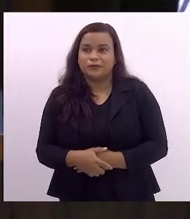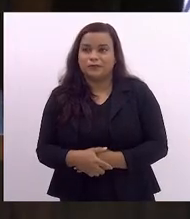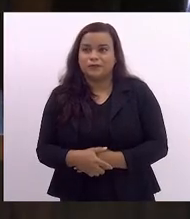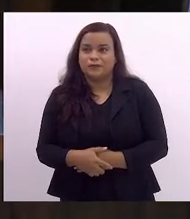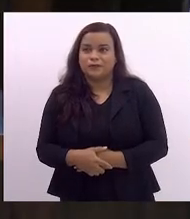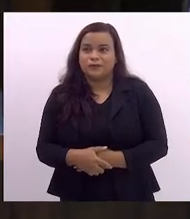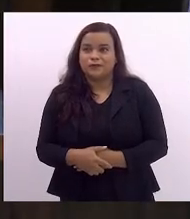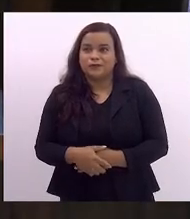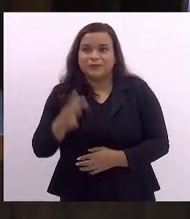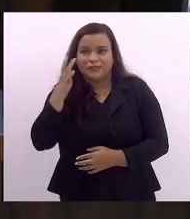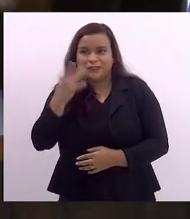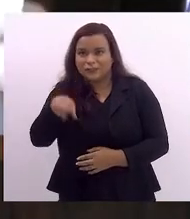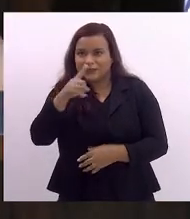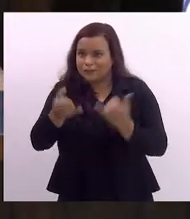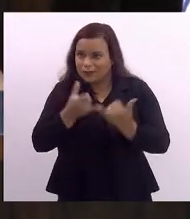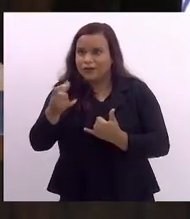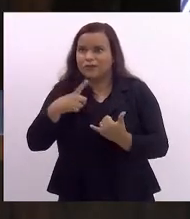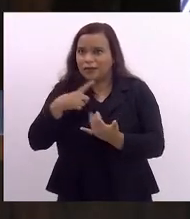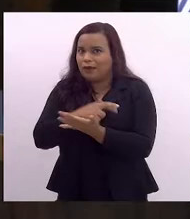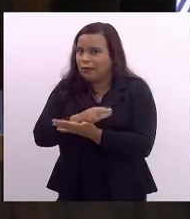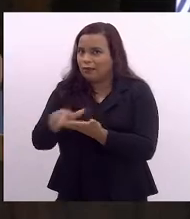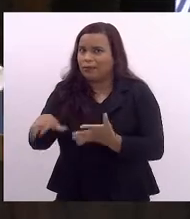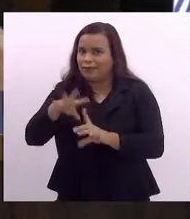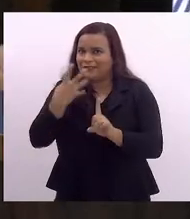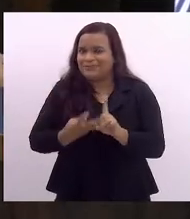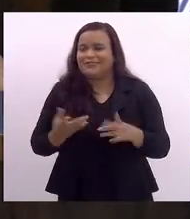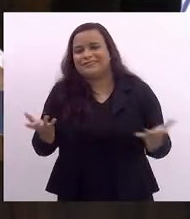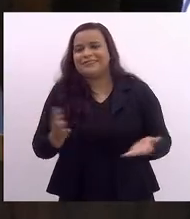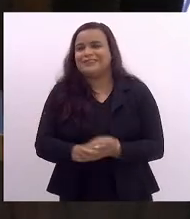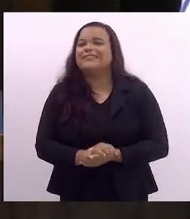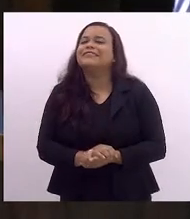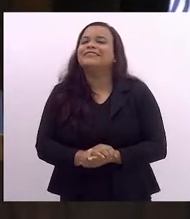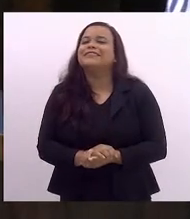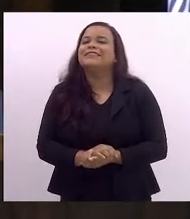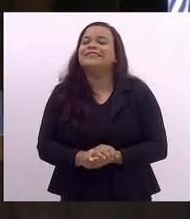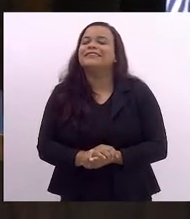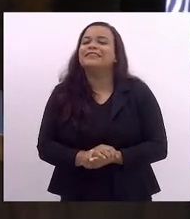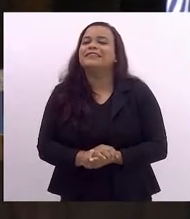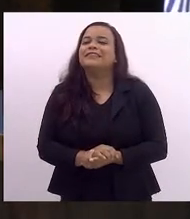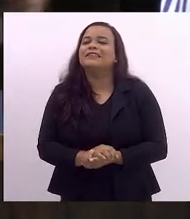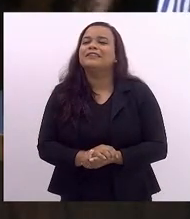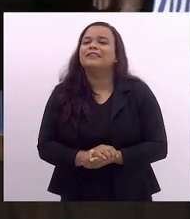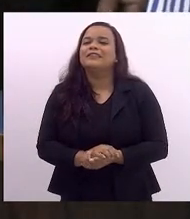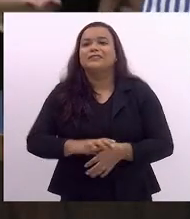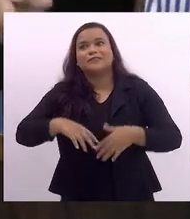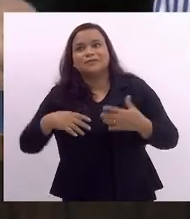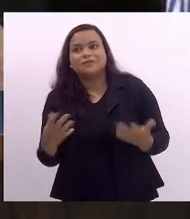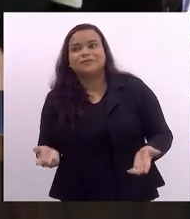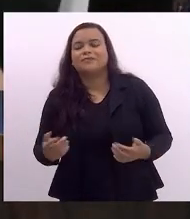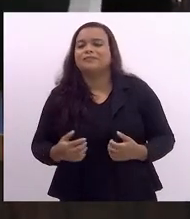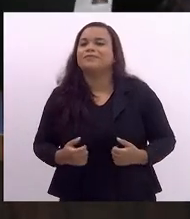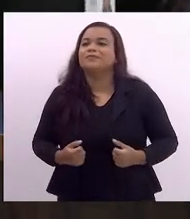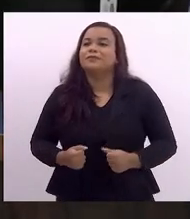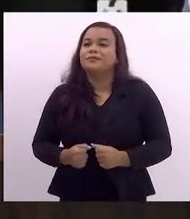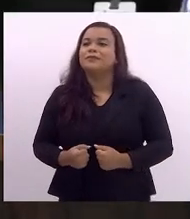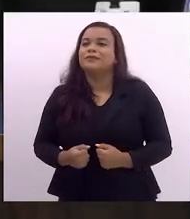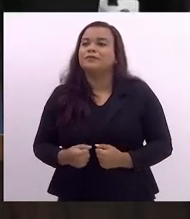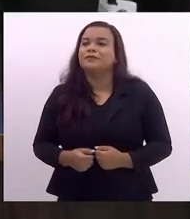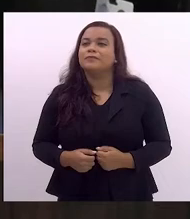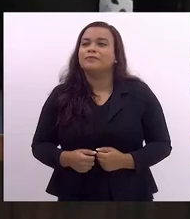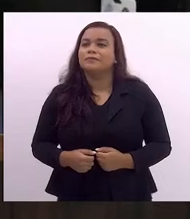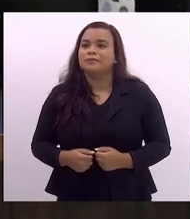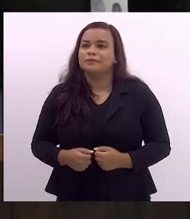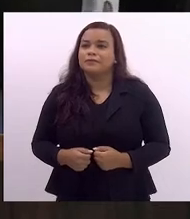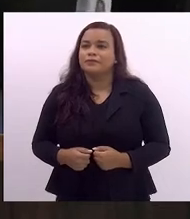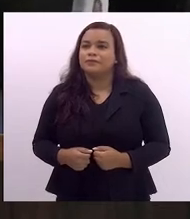Vocês estão achando que eu estou brincando? São muitas fichas. Mas vamos lá, então. Não, não,